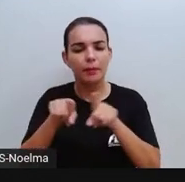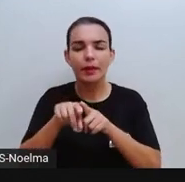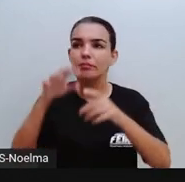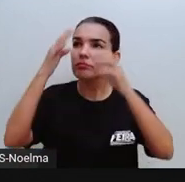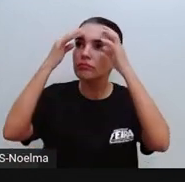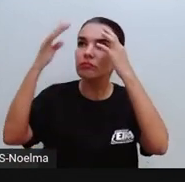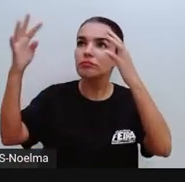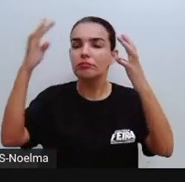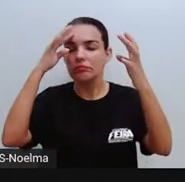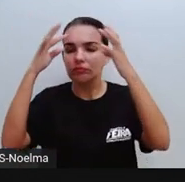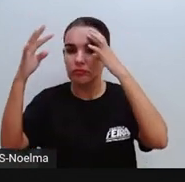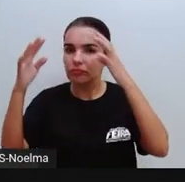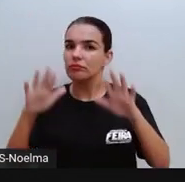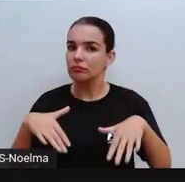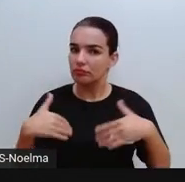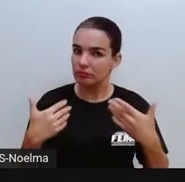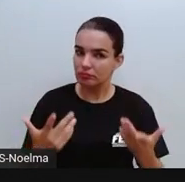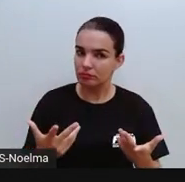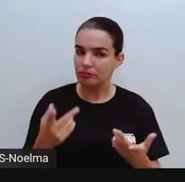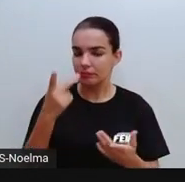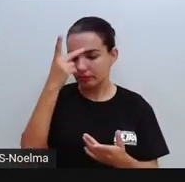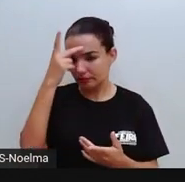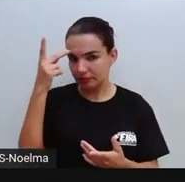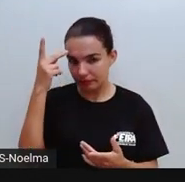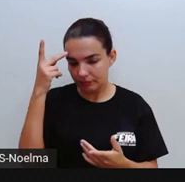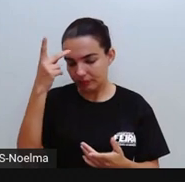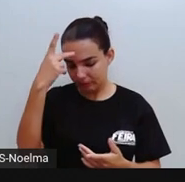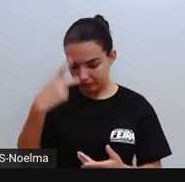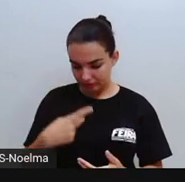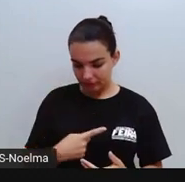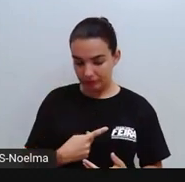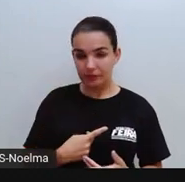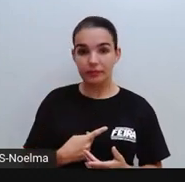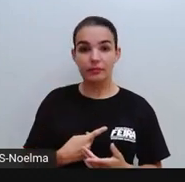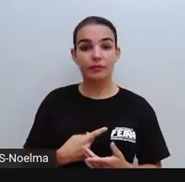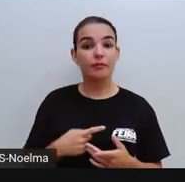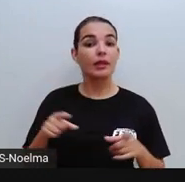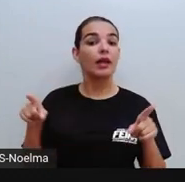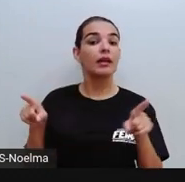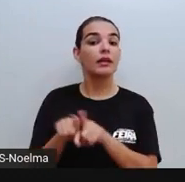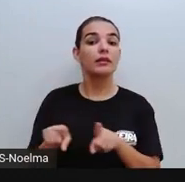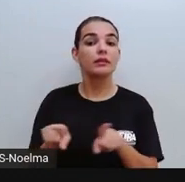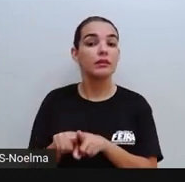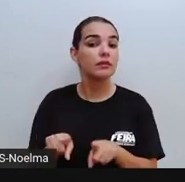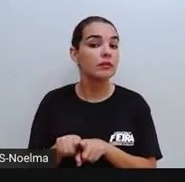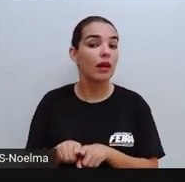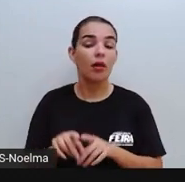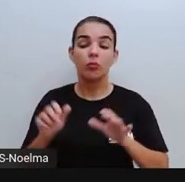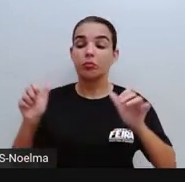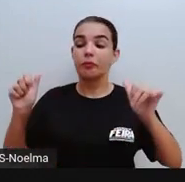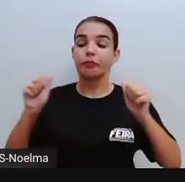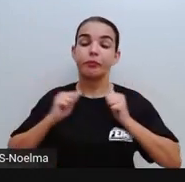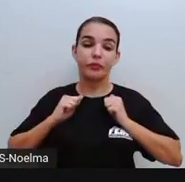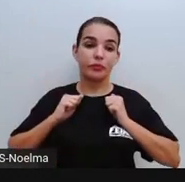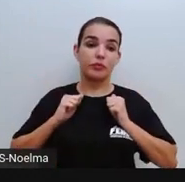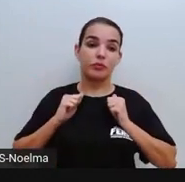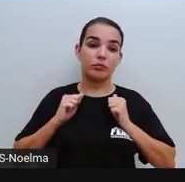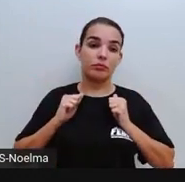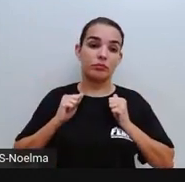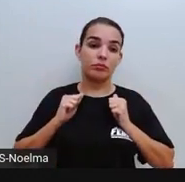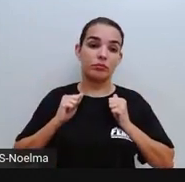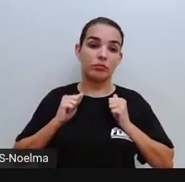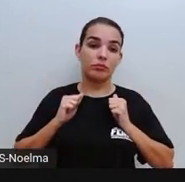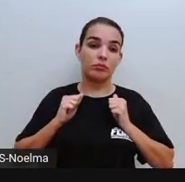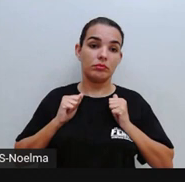a refletir essa daí já é mais pessoal e Imparcial quem parcial pro e quando né é